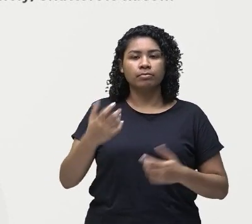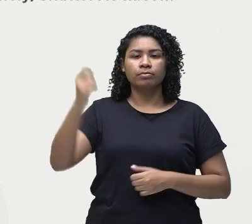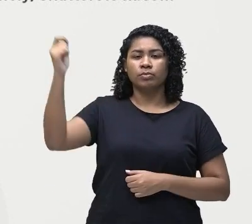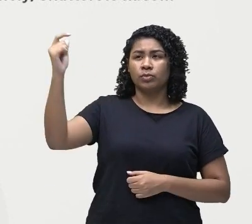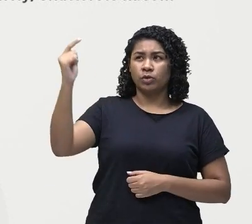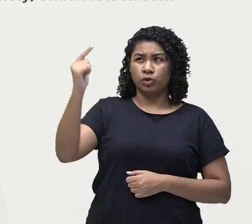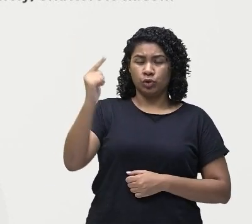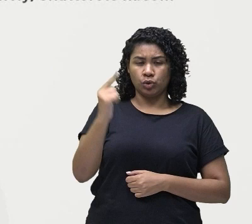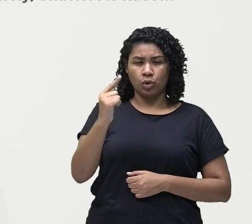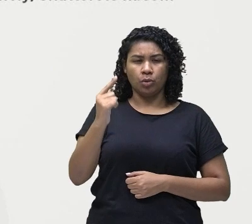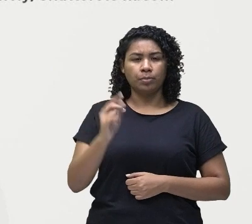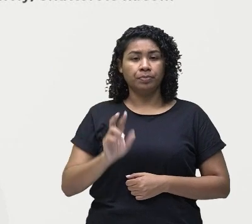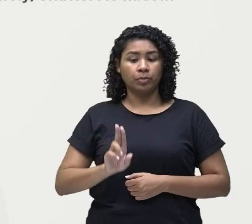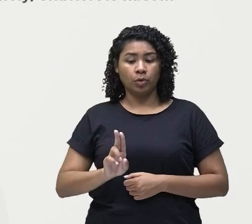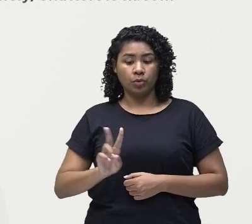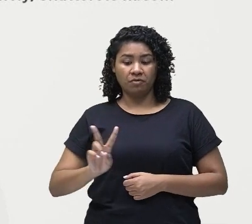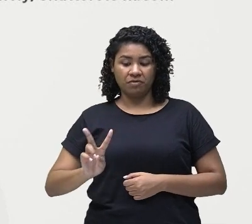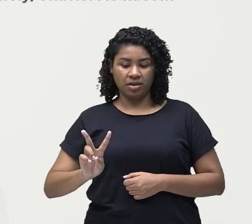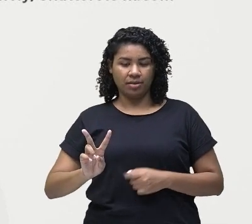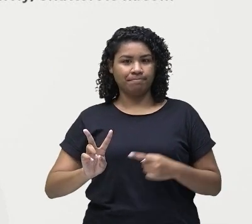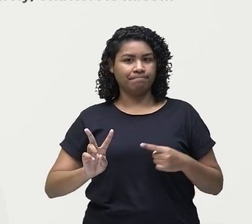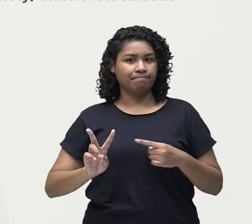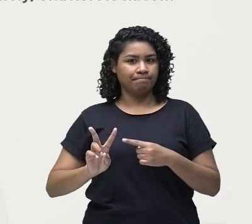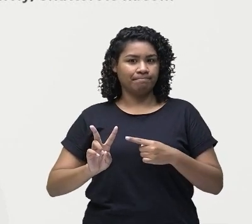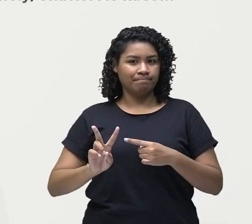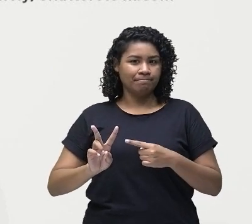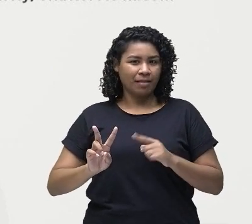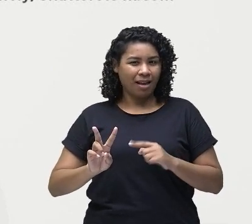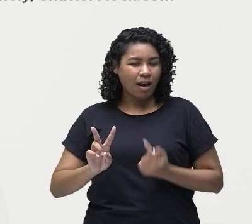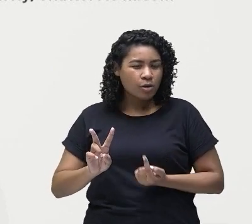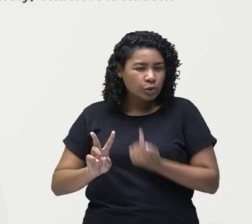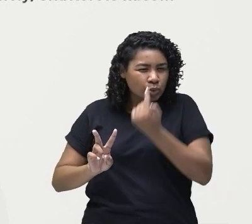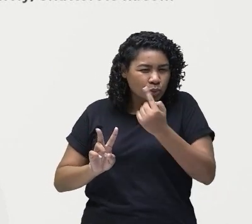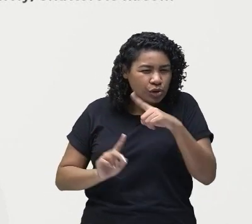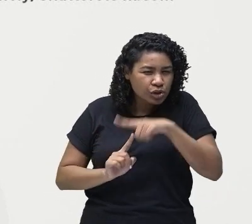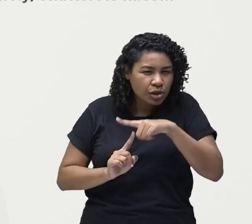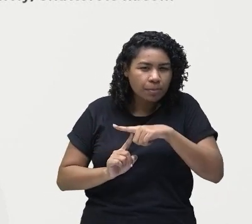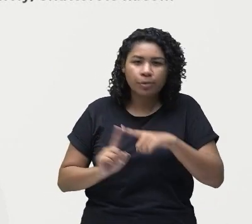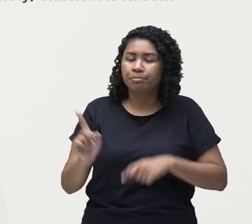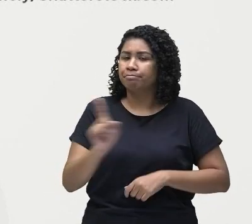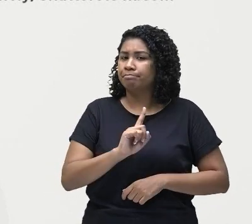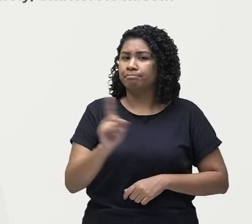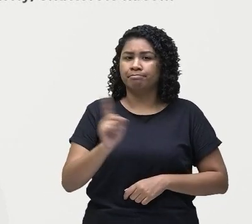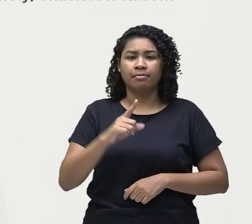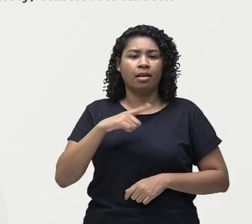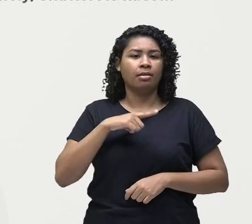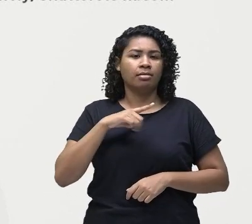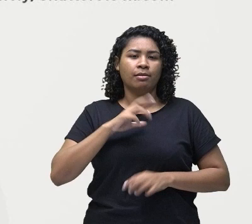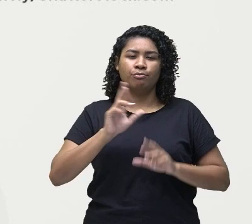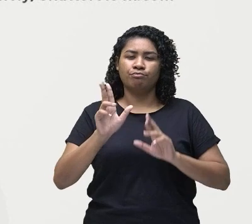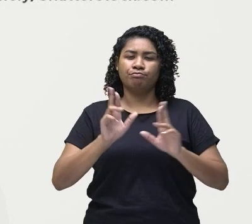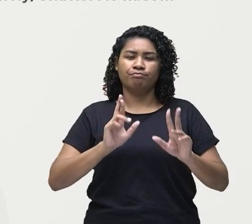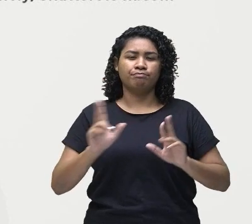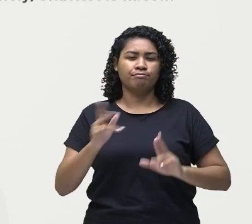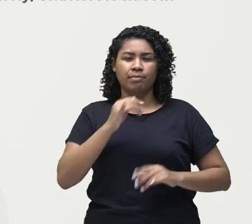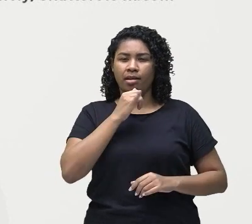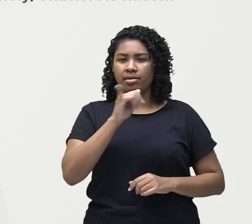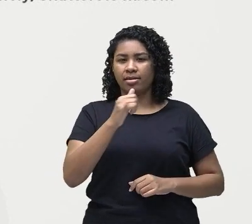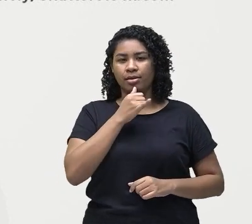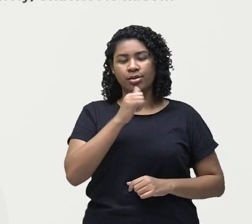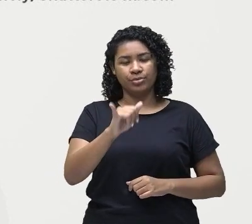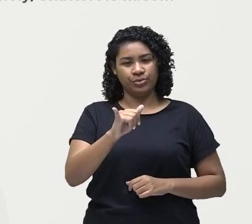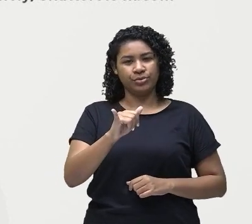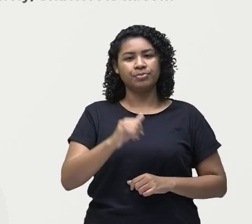que atingem a Terra, eles não são de uma única forma. Eles têm variações de energias